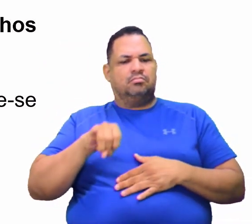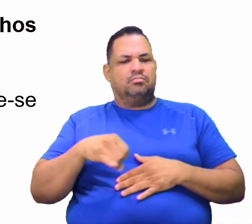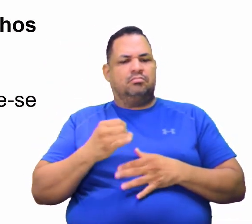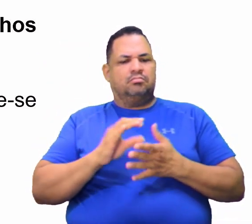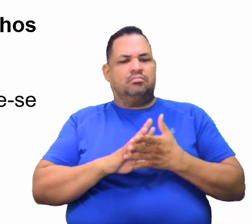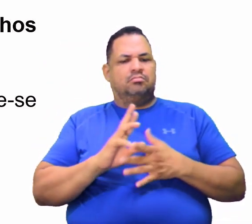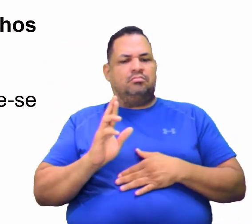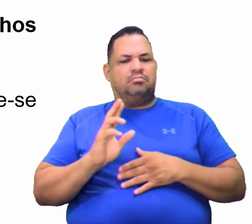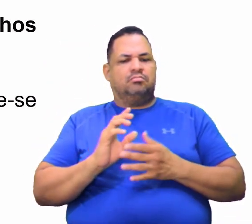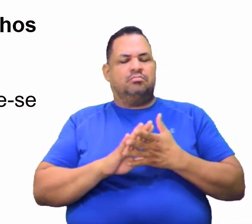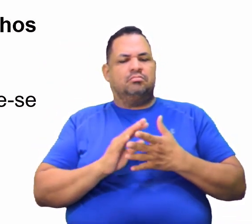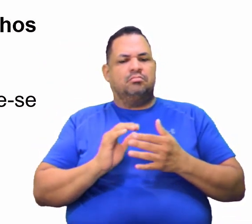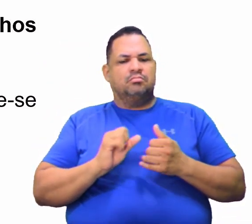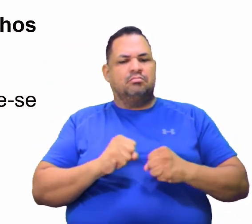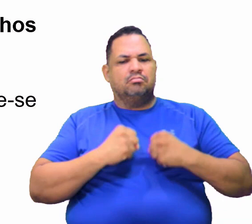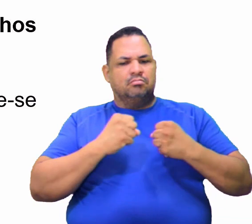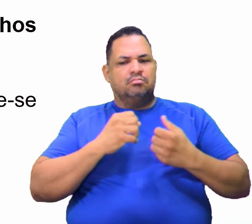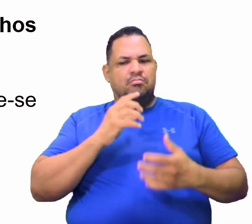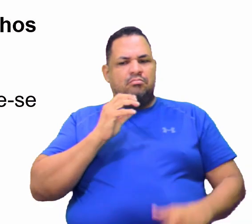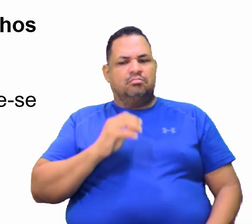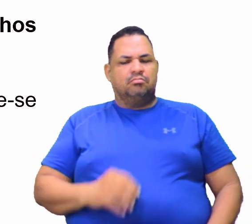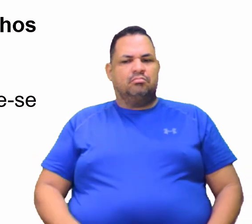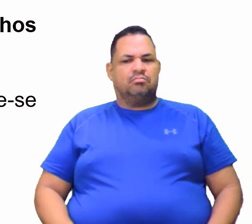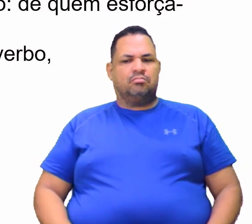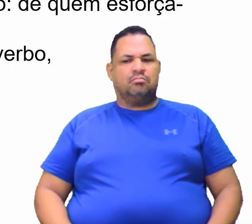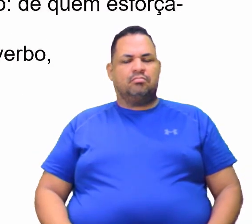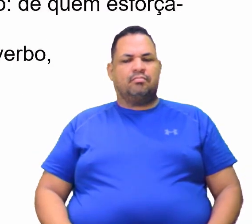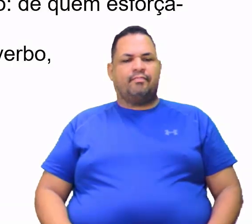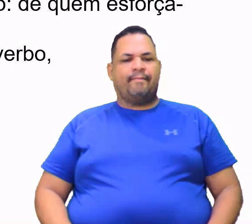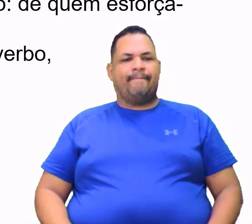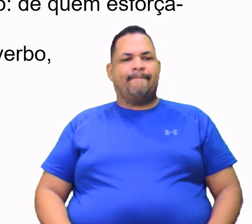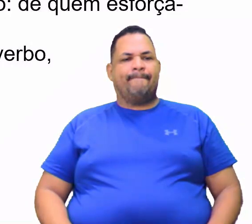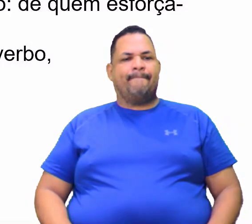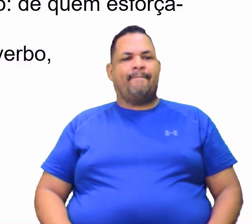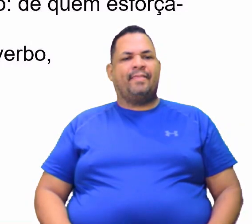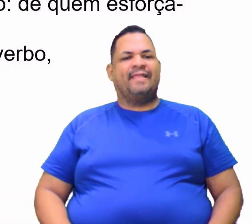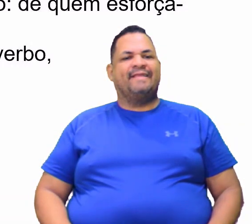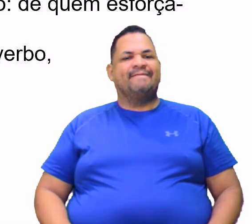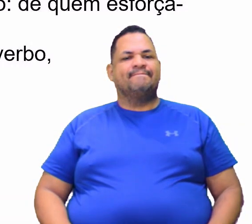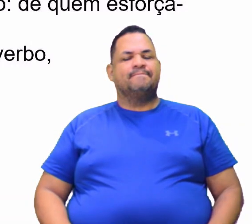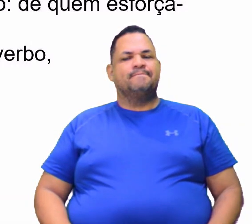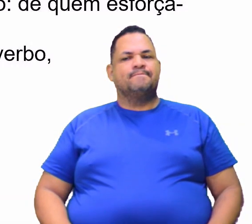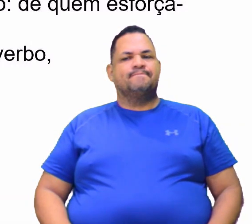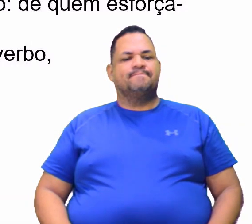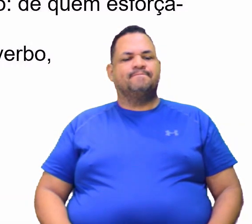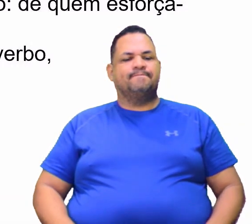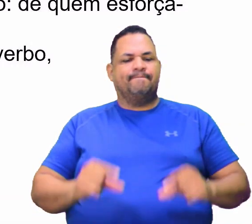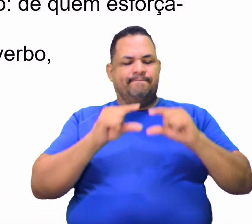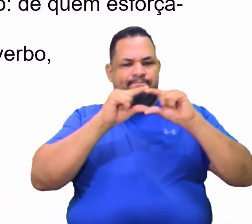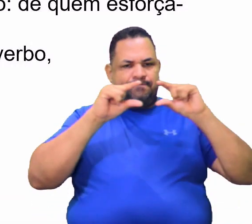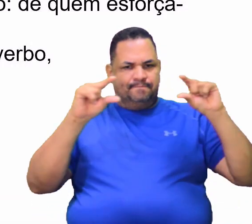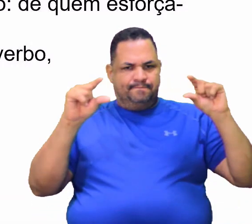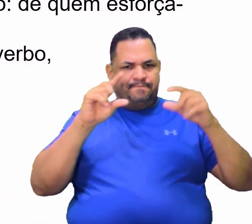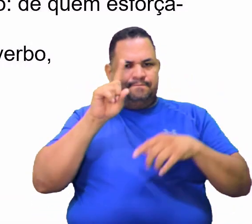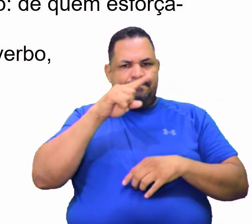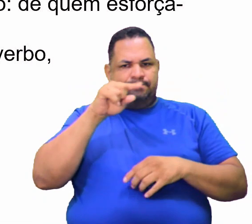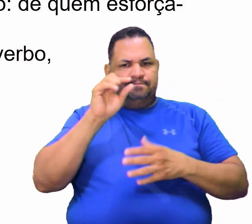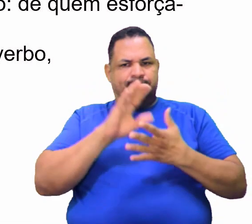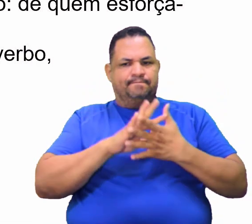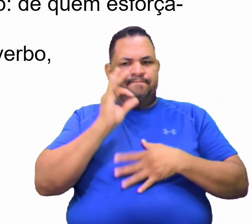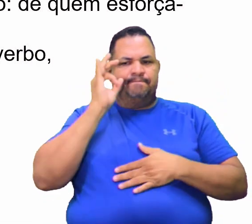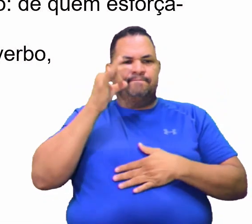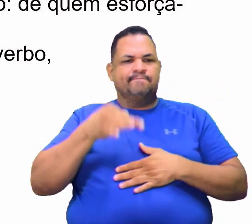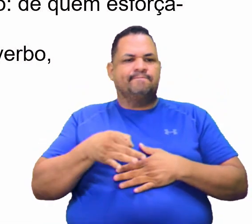aproveite de quem se esforça tanto. Em relação a esses trechos, assinale a